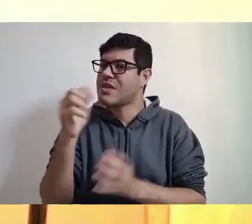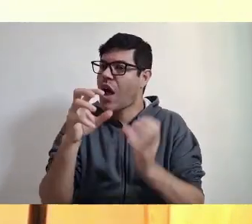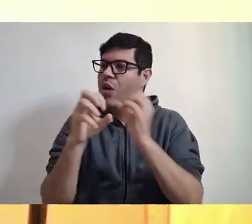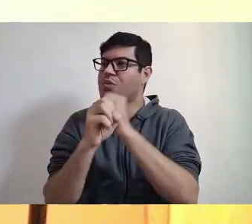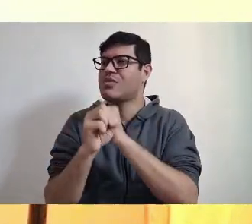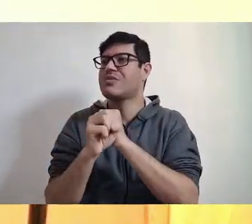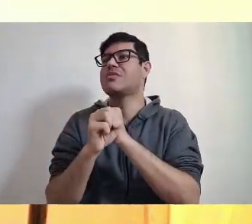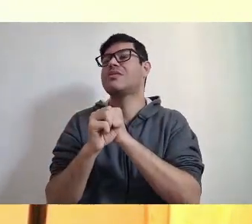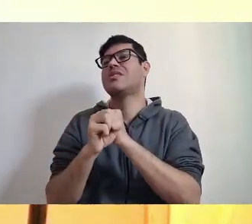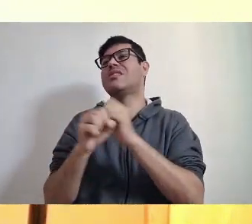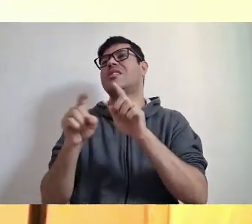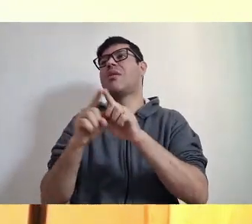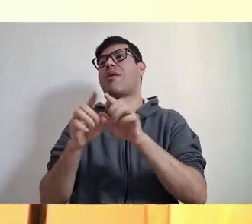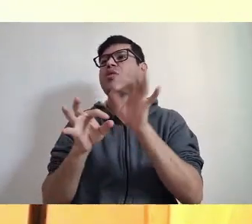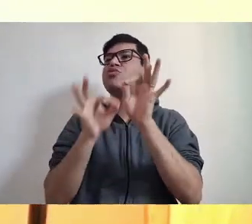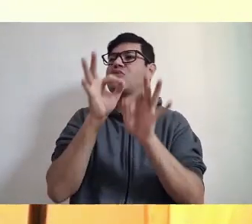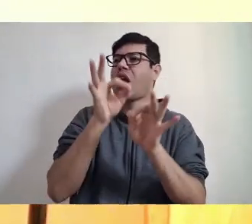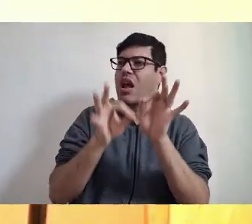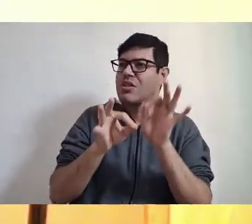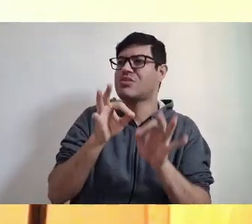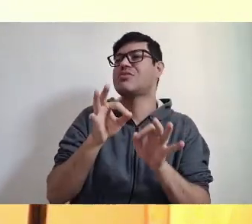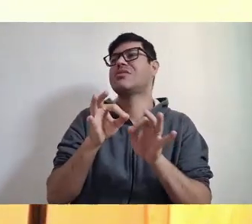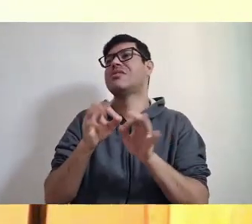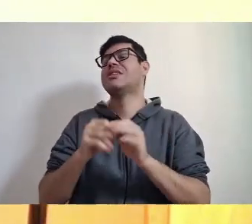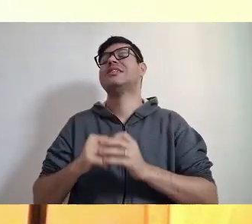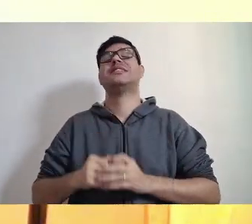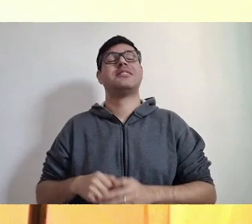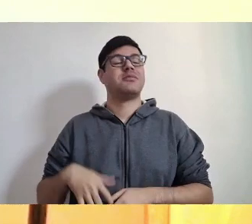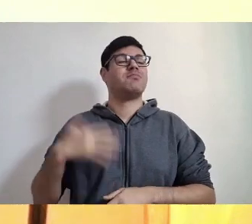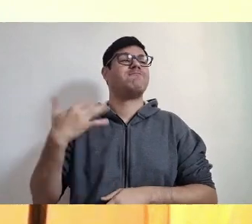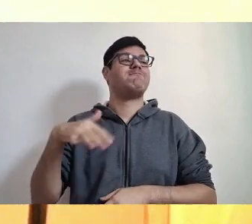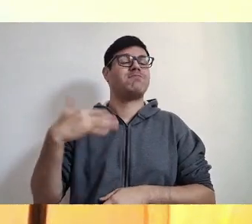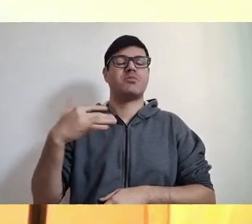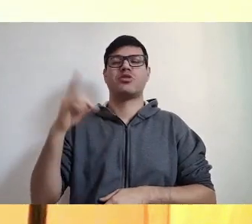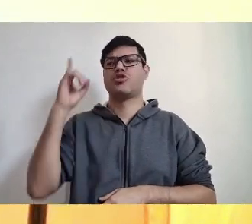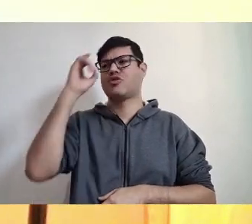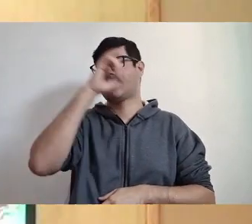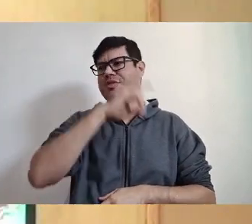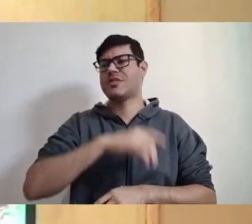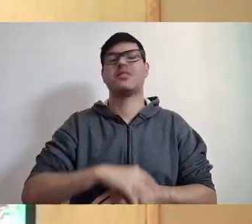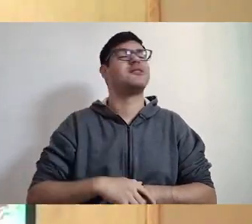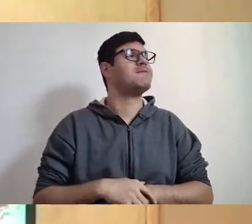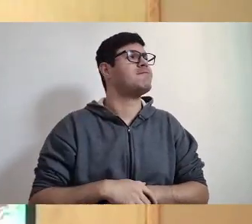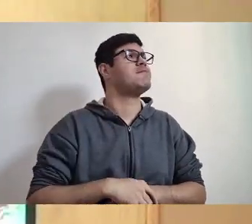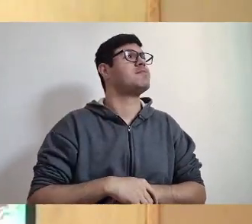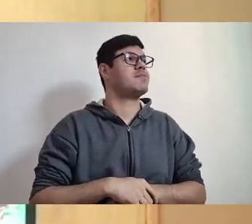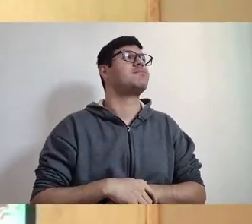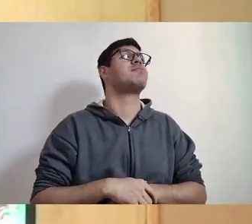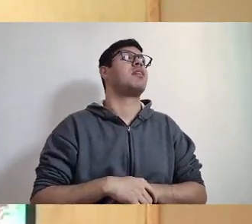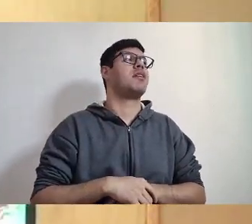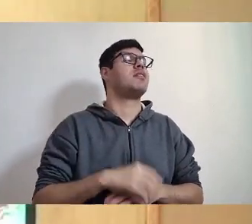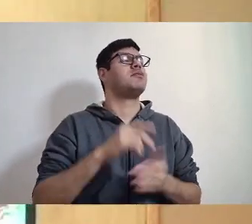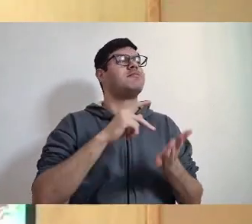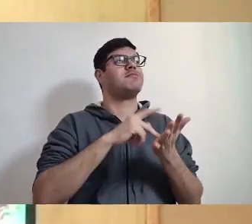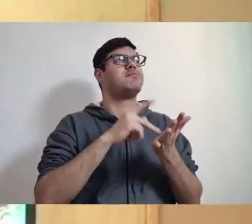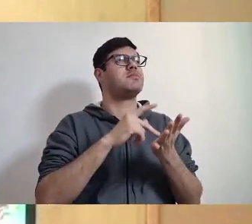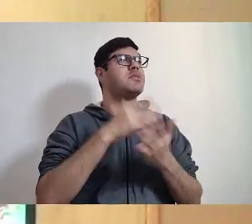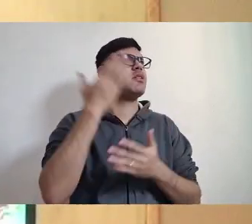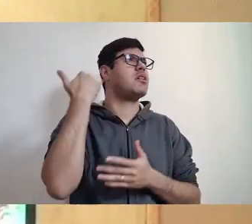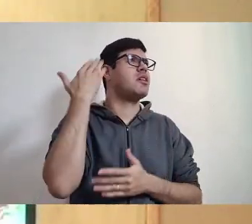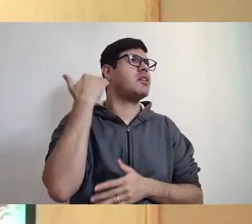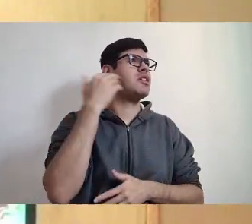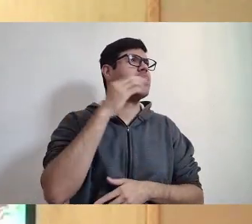o jurídico, aquele pessoal todo. Servidores efetivos, né? Tem um quadro grande na Câmara. Na época você tinha mais ou menos